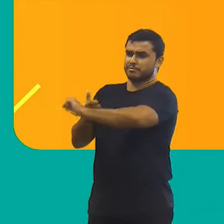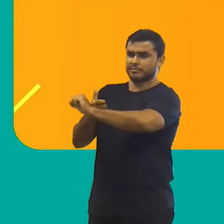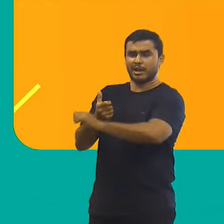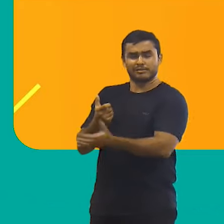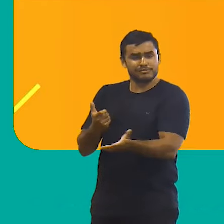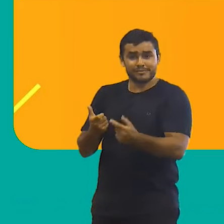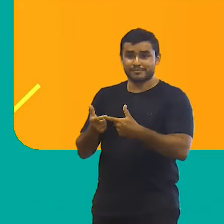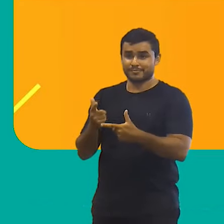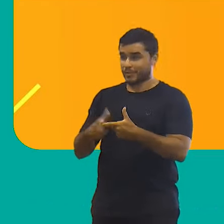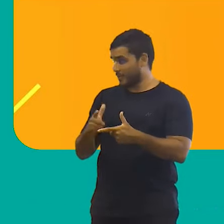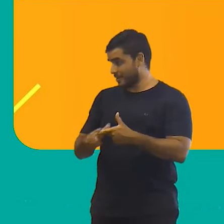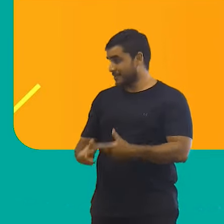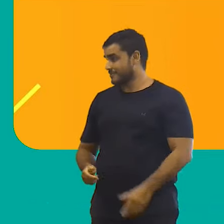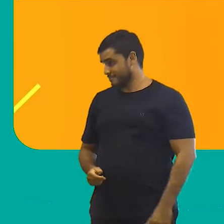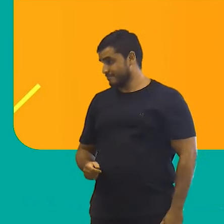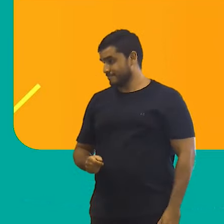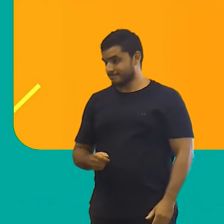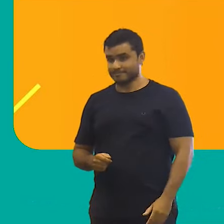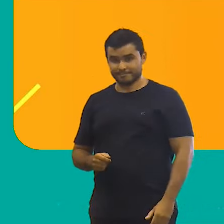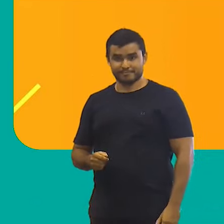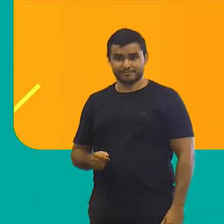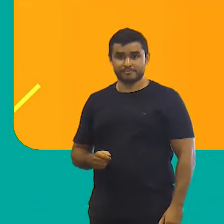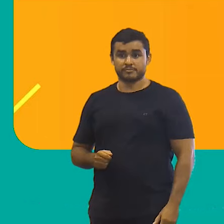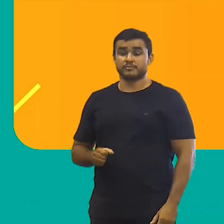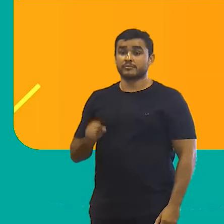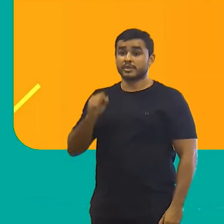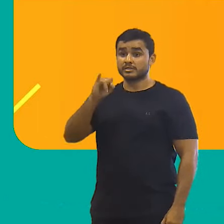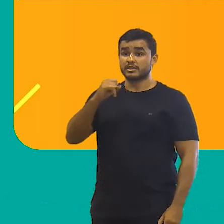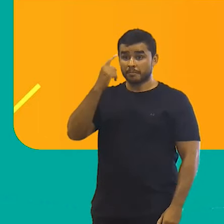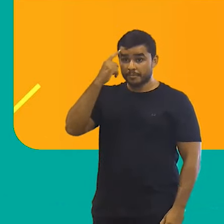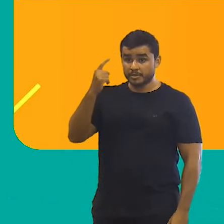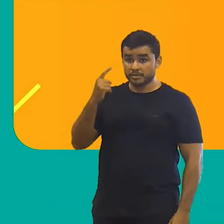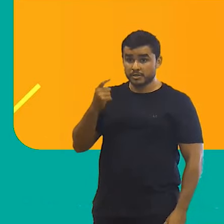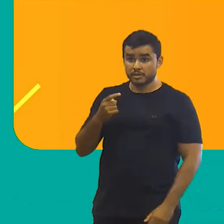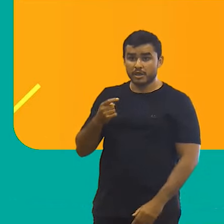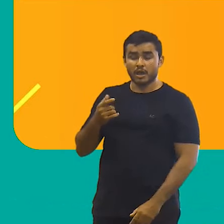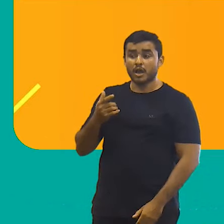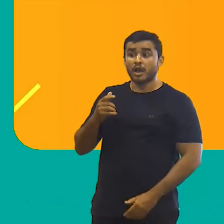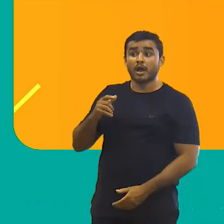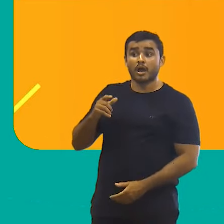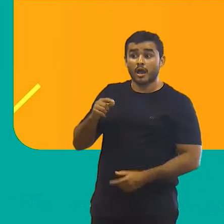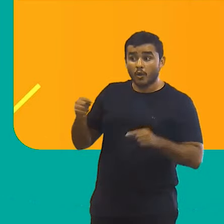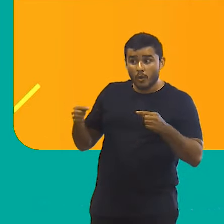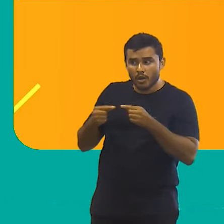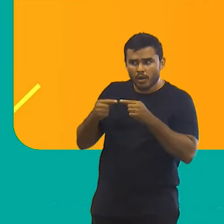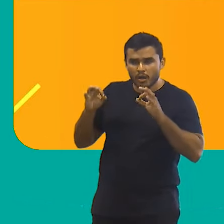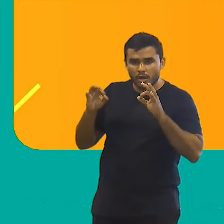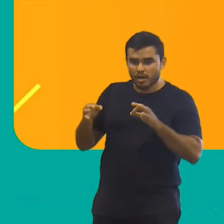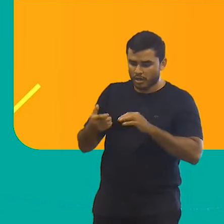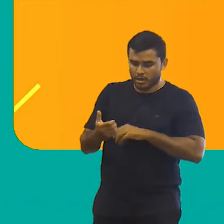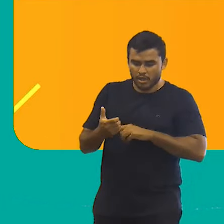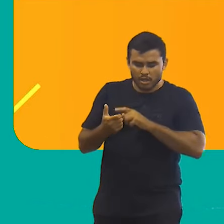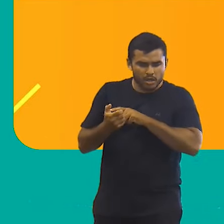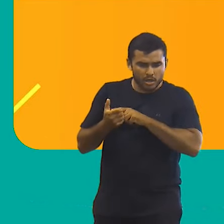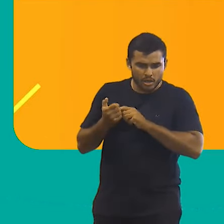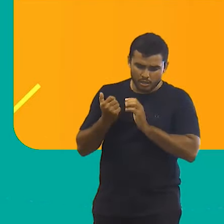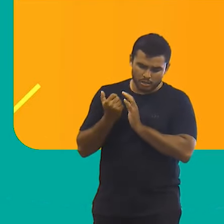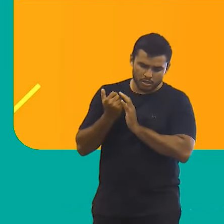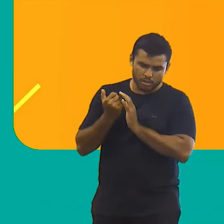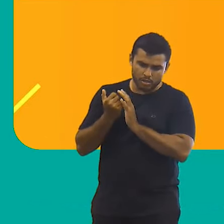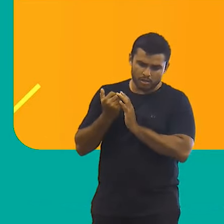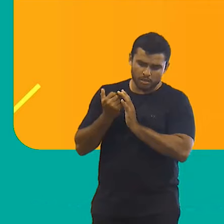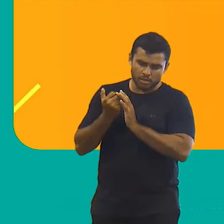Então o fenômeno em que ocorre a sintonia é chamado ressonância. Você pode